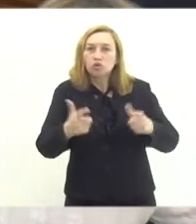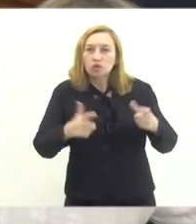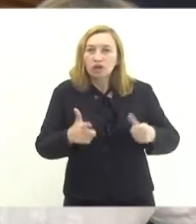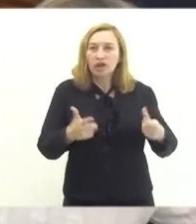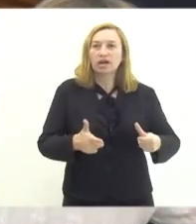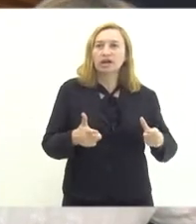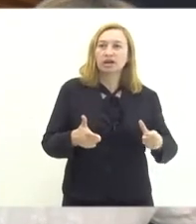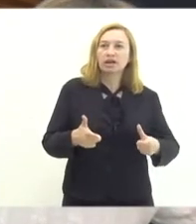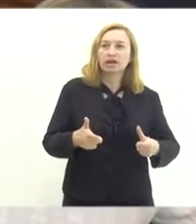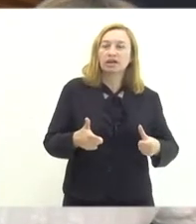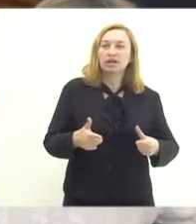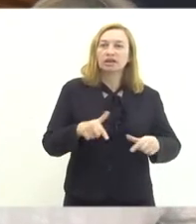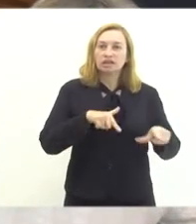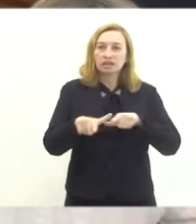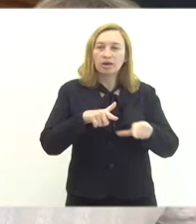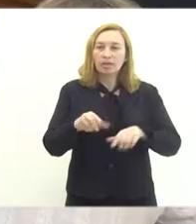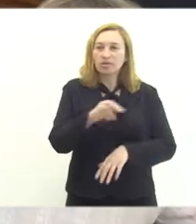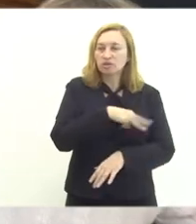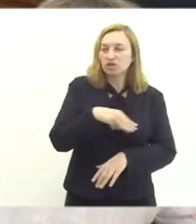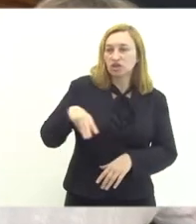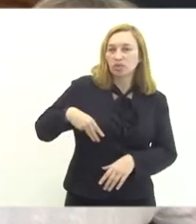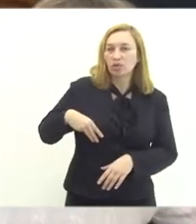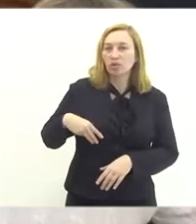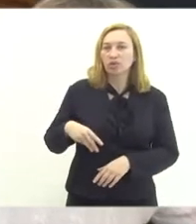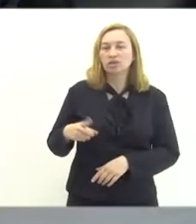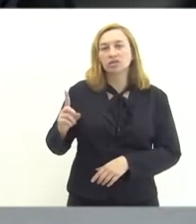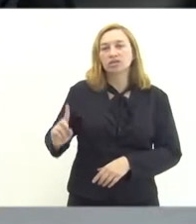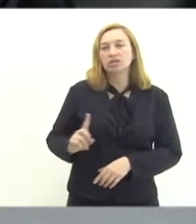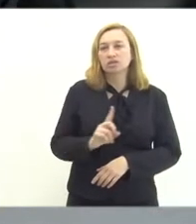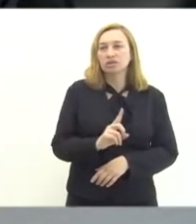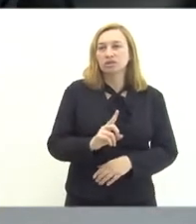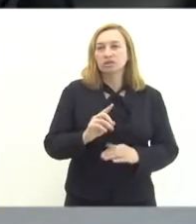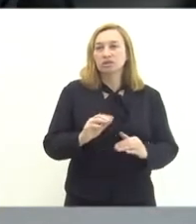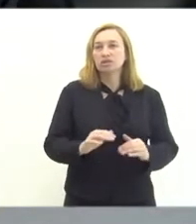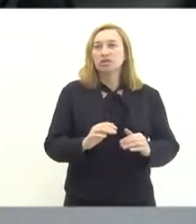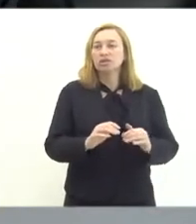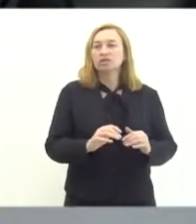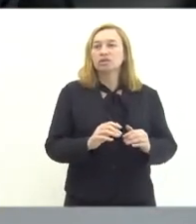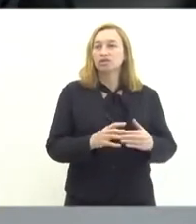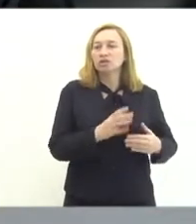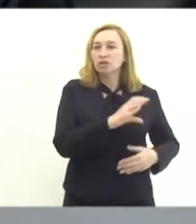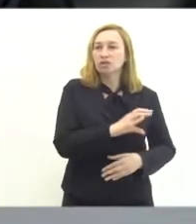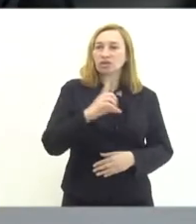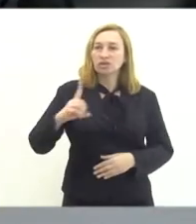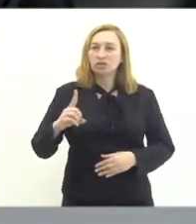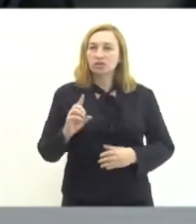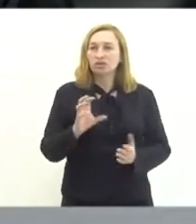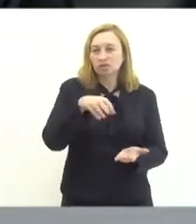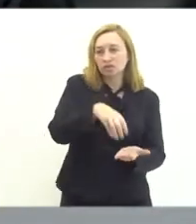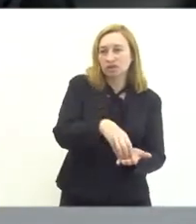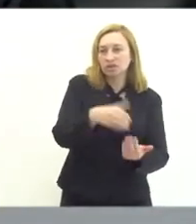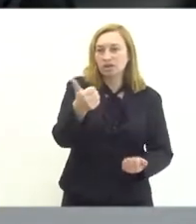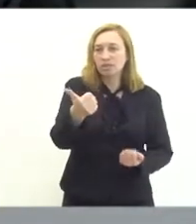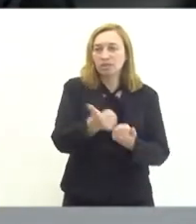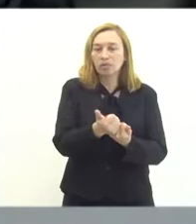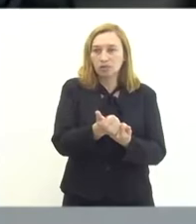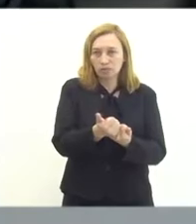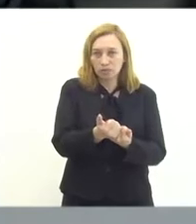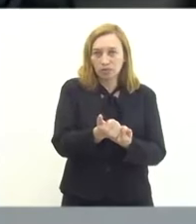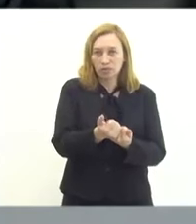ocupa atualmente no Ministério Público Eu estou aqui na função de Sub coordenadora do Centro de Apoio operacional